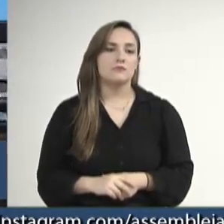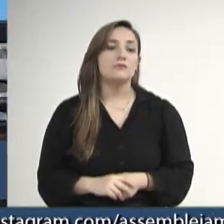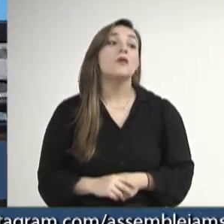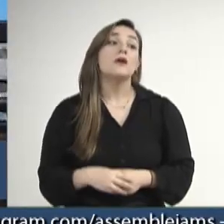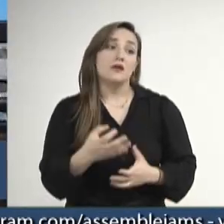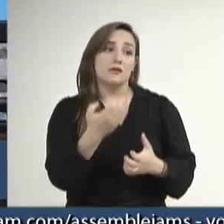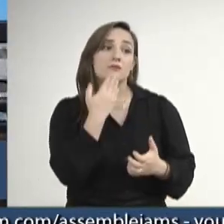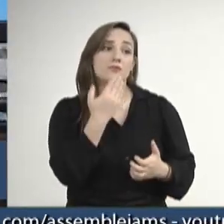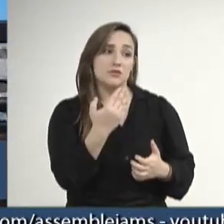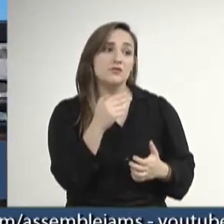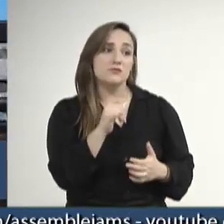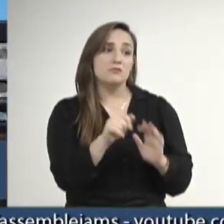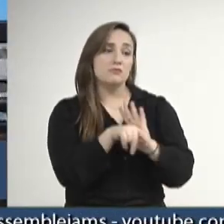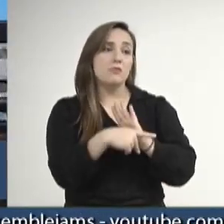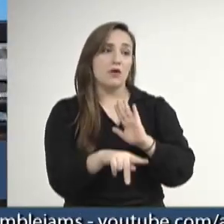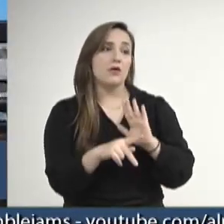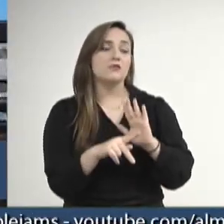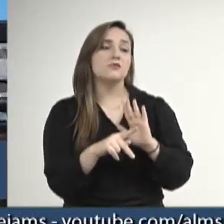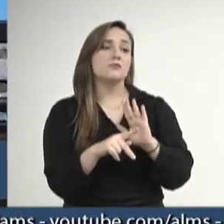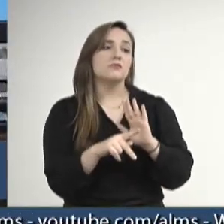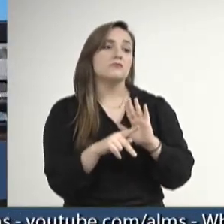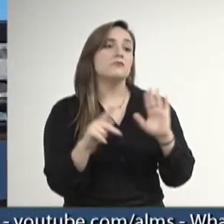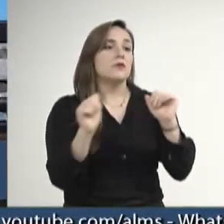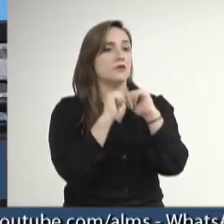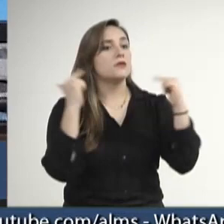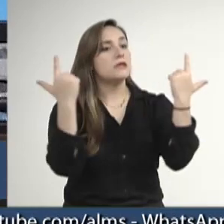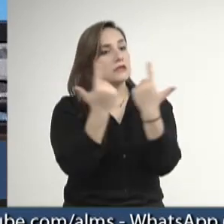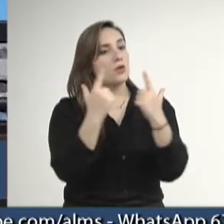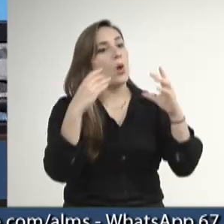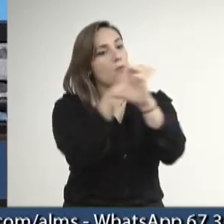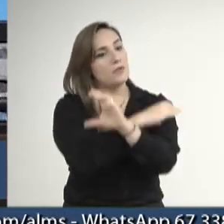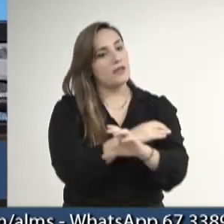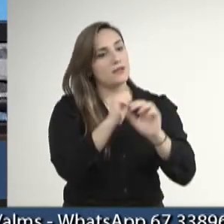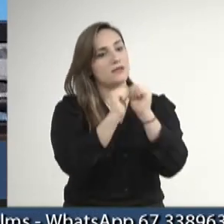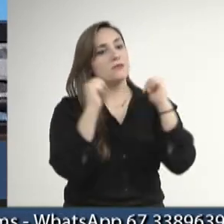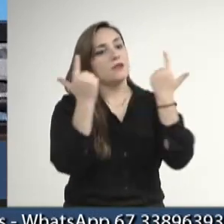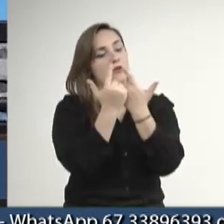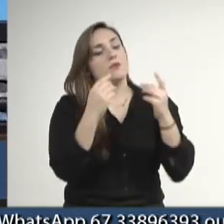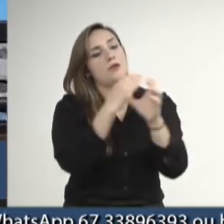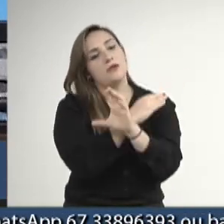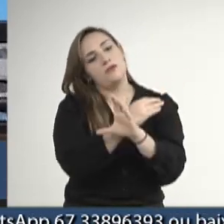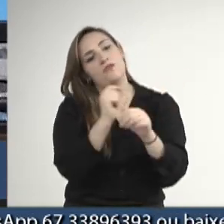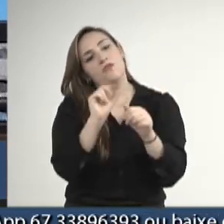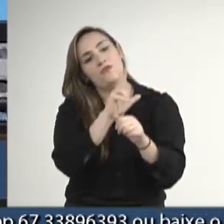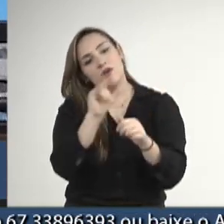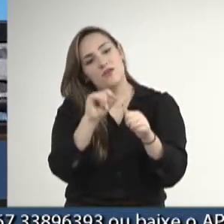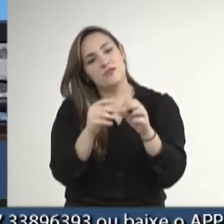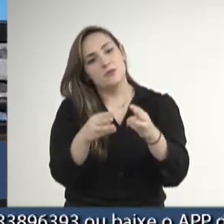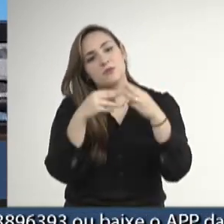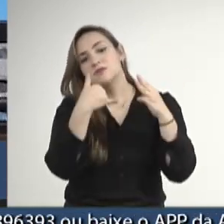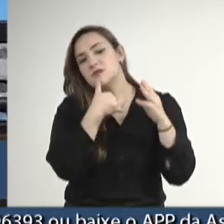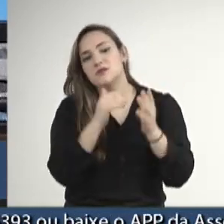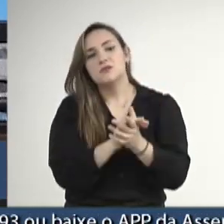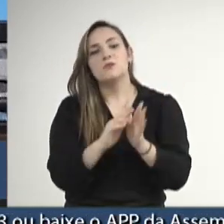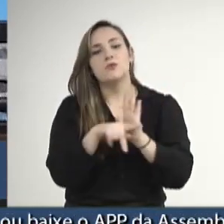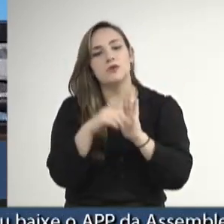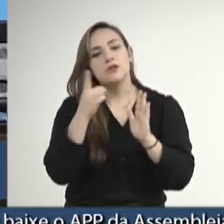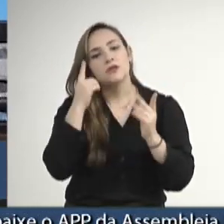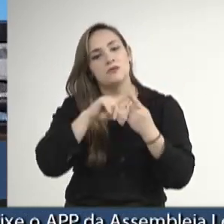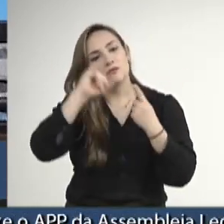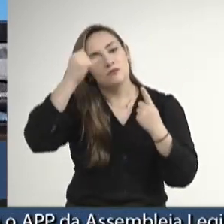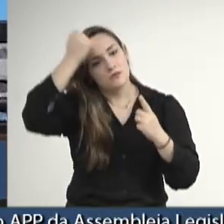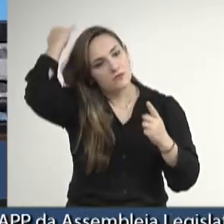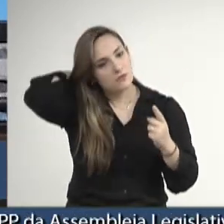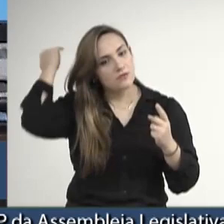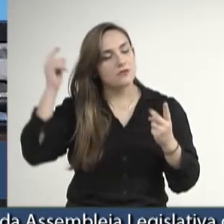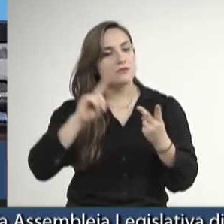concordar sim senhor Então vamos transformar emoção pela casa a pedido dos deputados Júlio